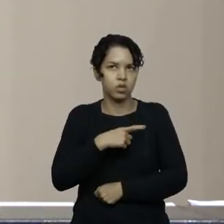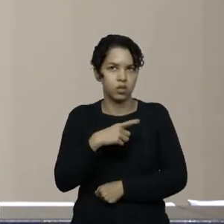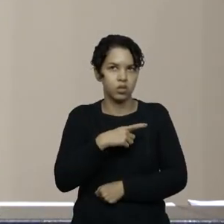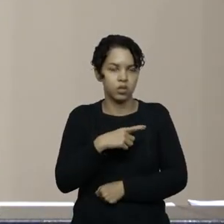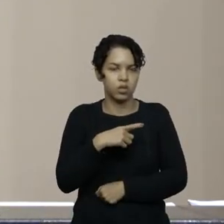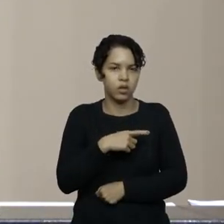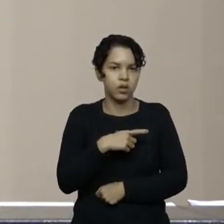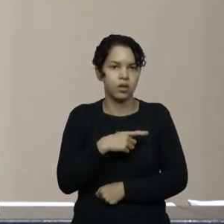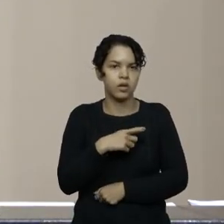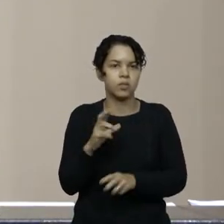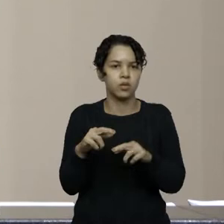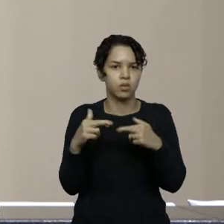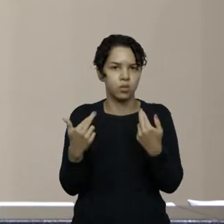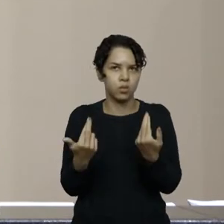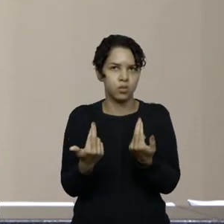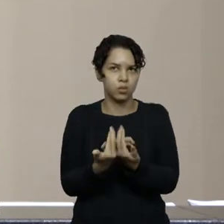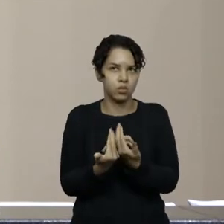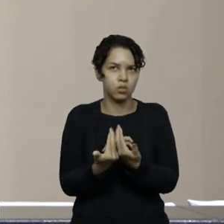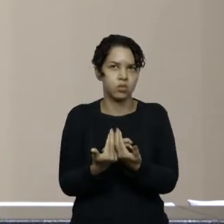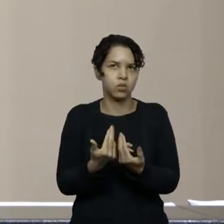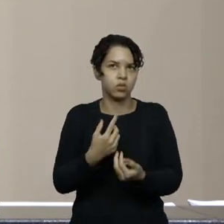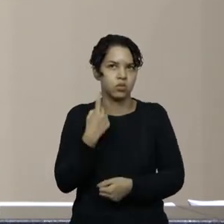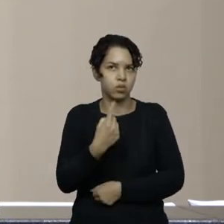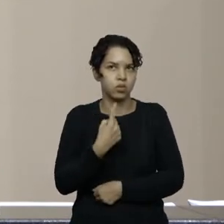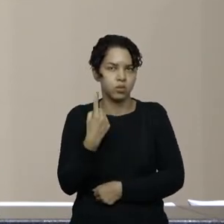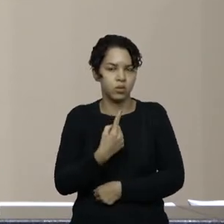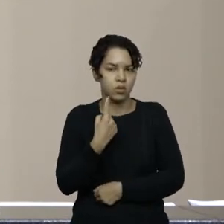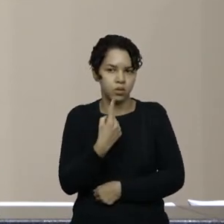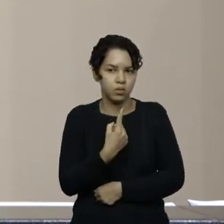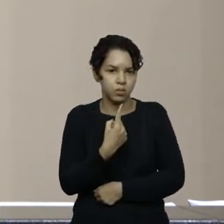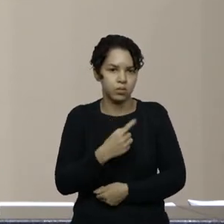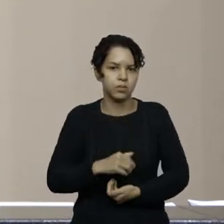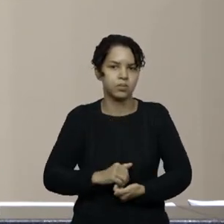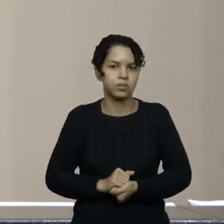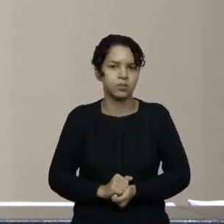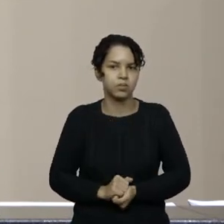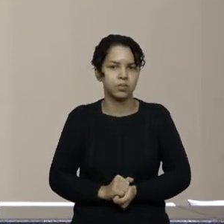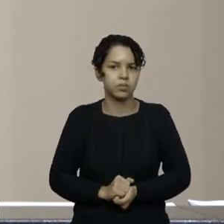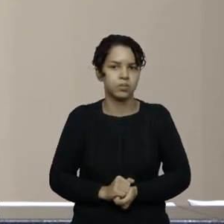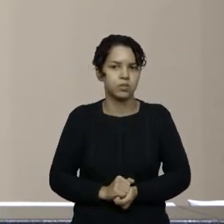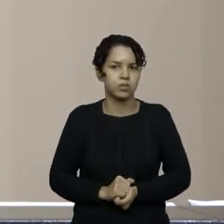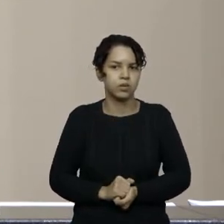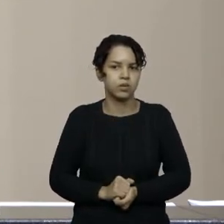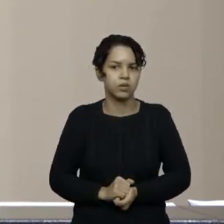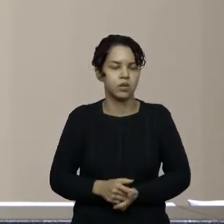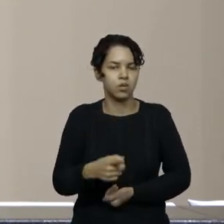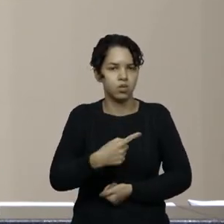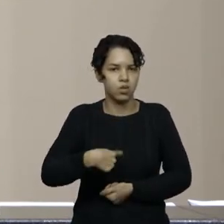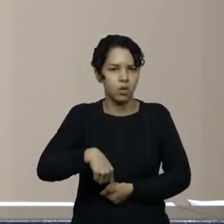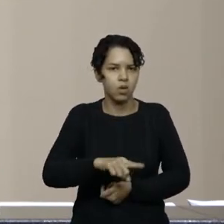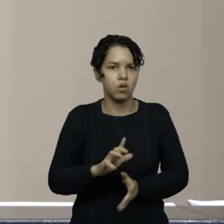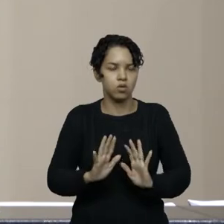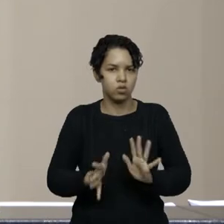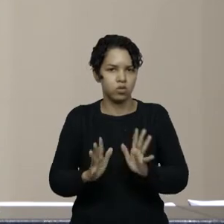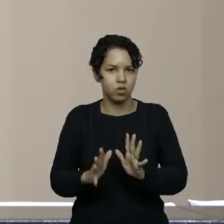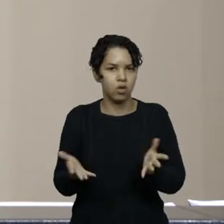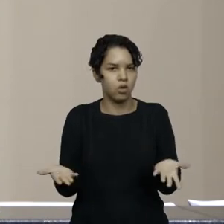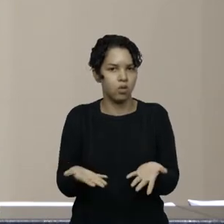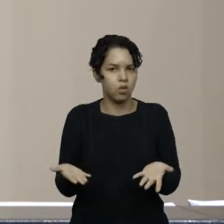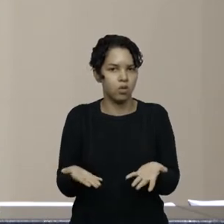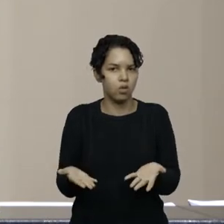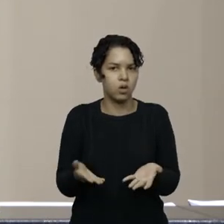o encontro dos deputados e nós já estamos nos 17:13